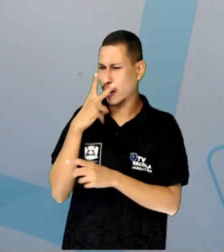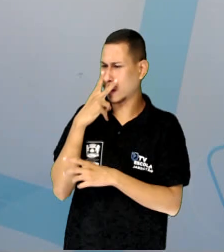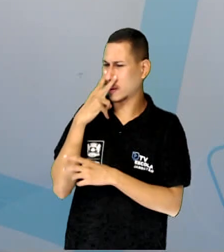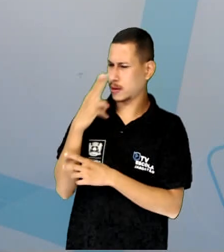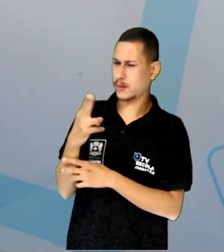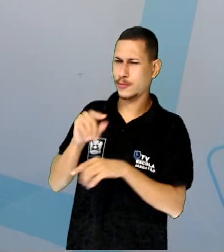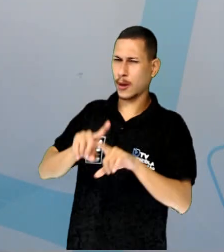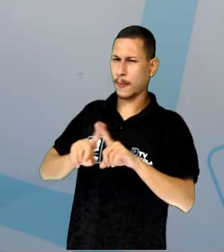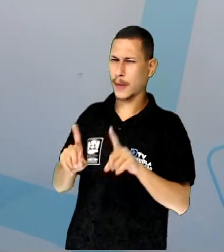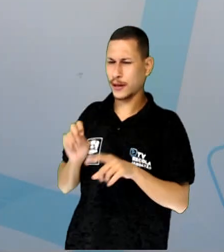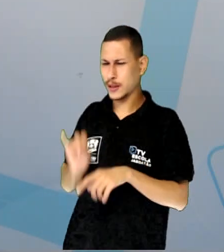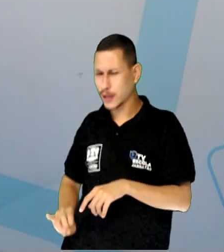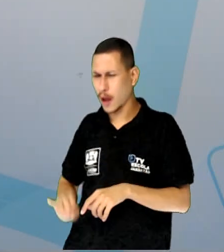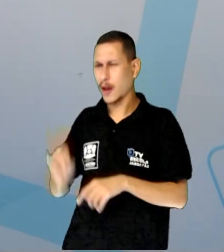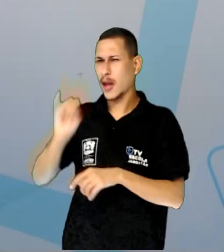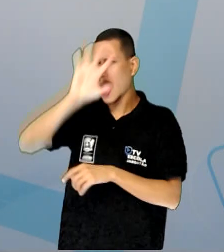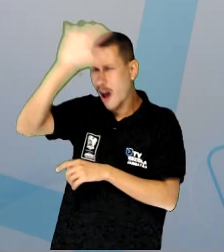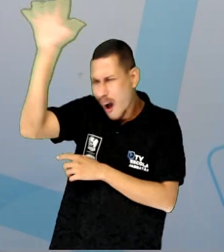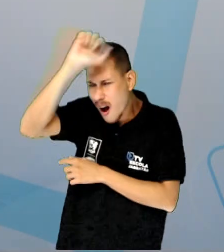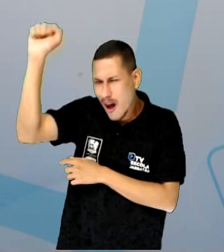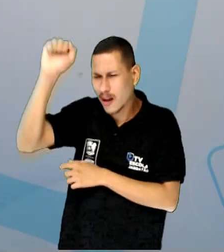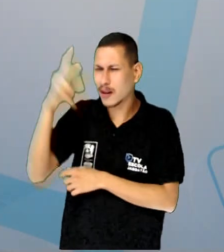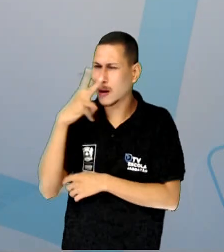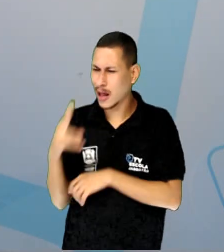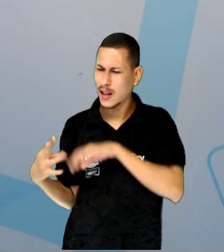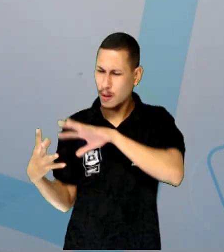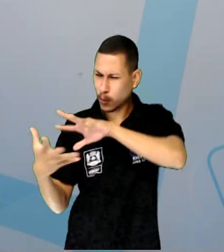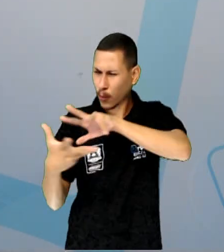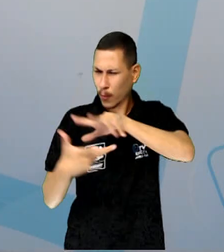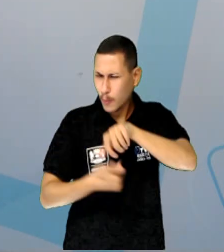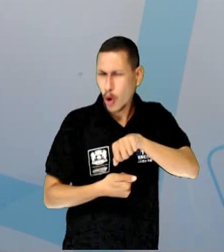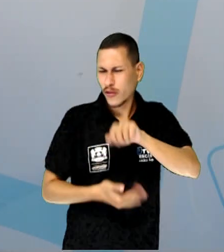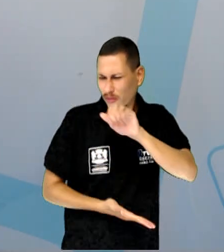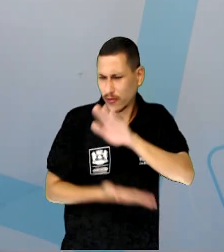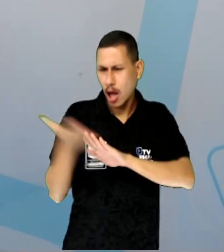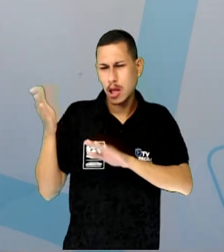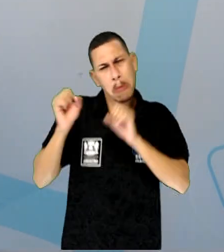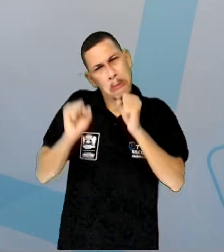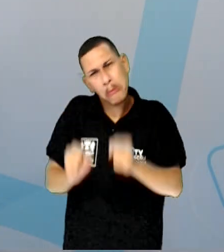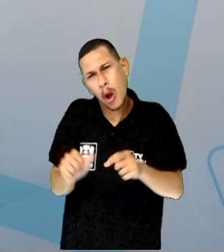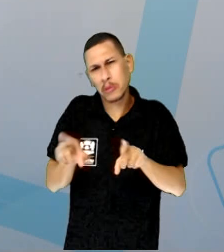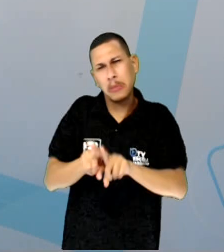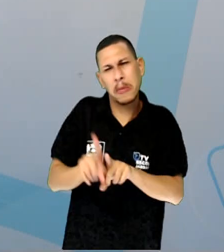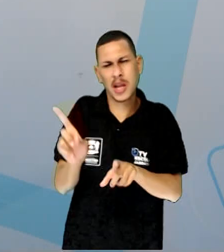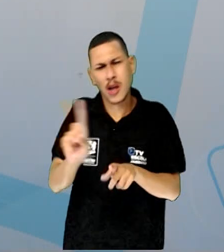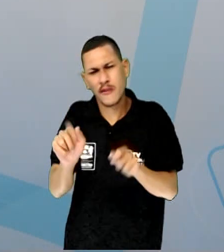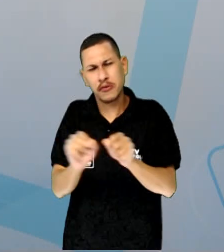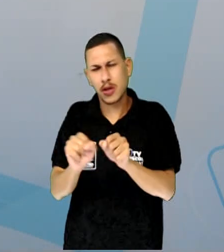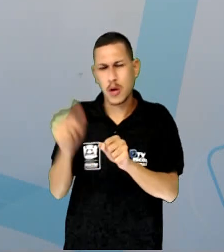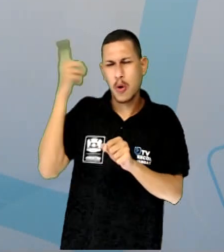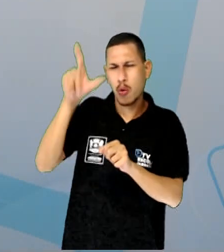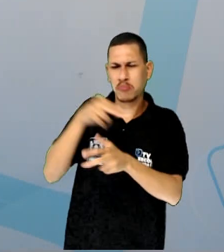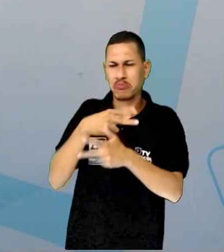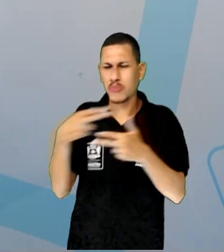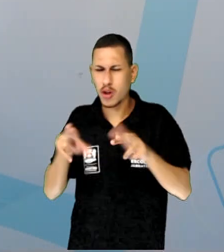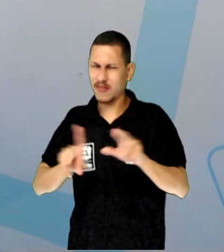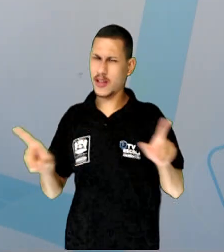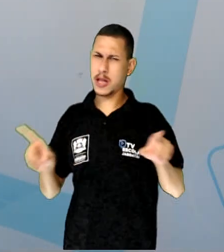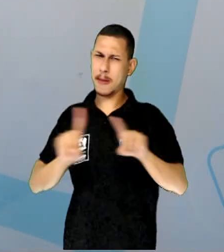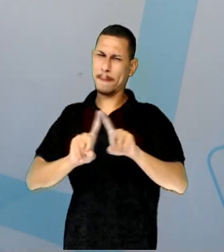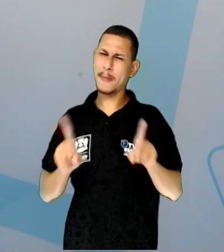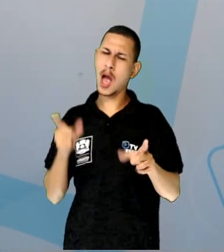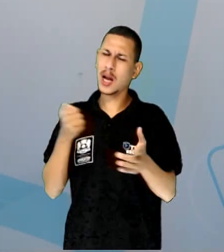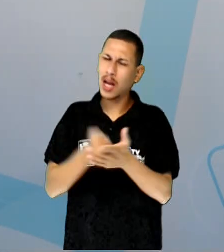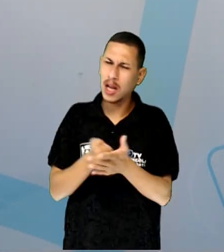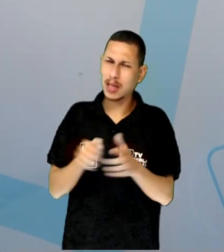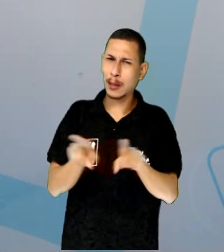né? Se ela ganhasse na loteria, ela viajaria o mundo inteiro. Pode ser que não, pode ser que ela fizesse outra coisa. Mas quem é que garante também que ela